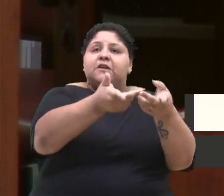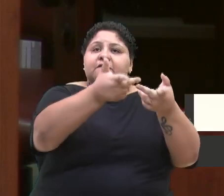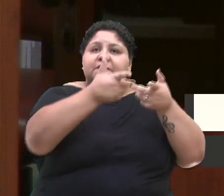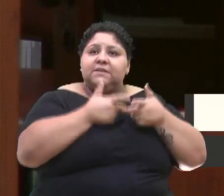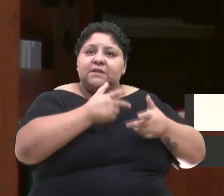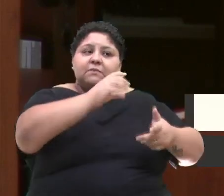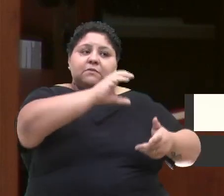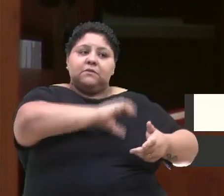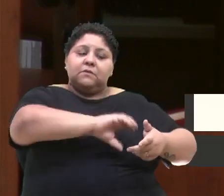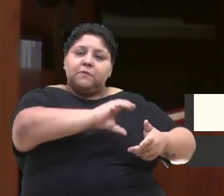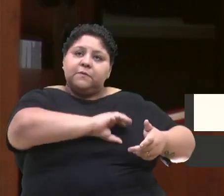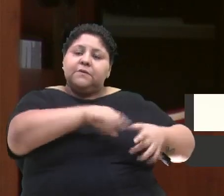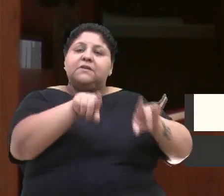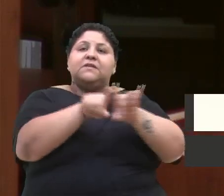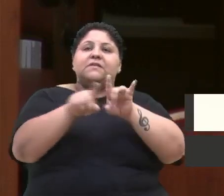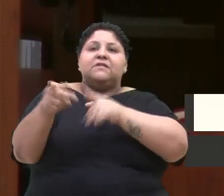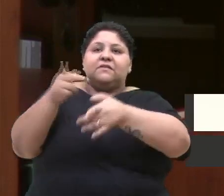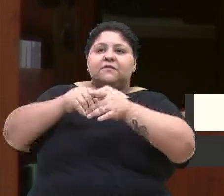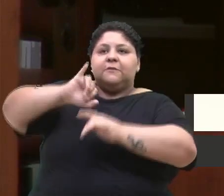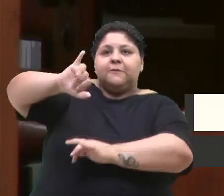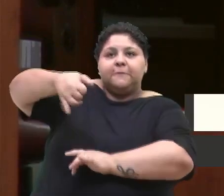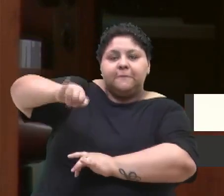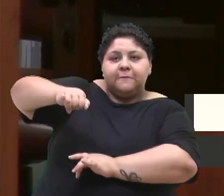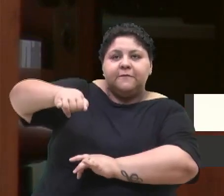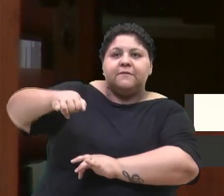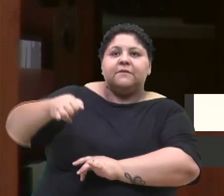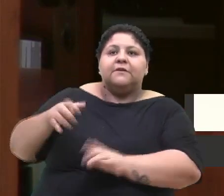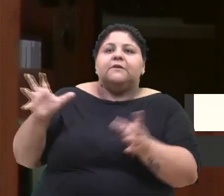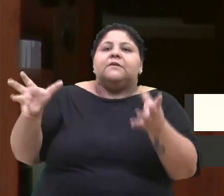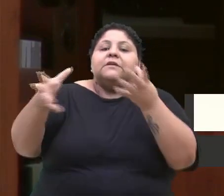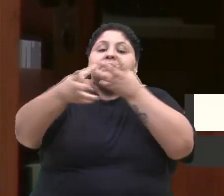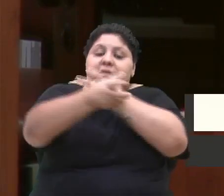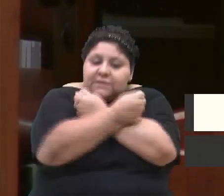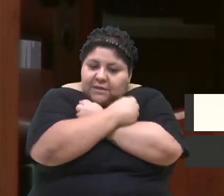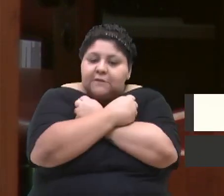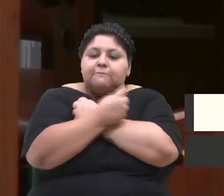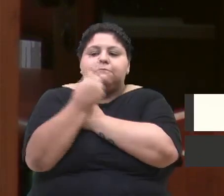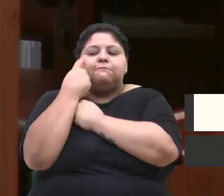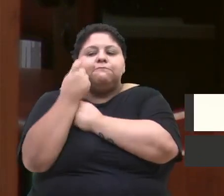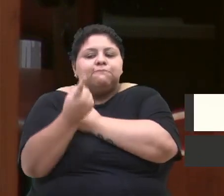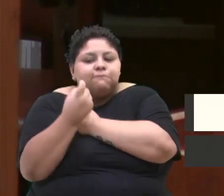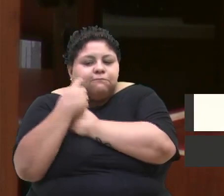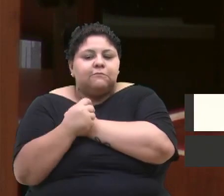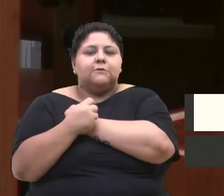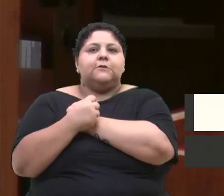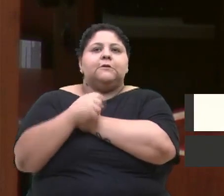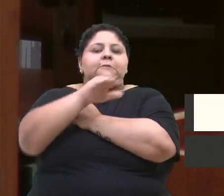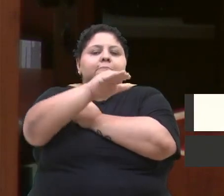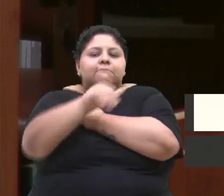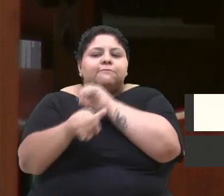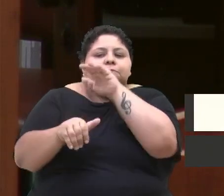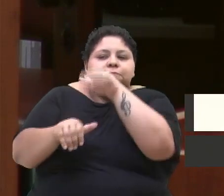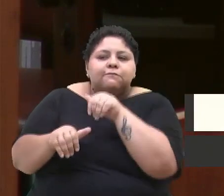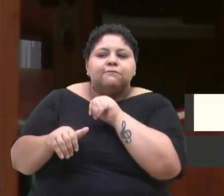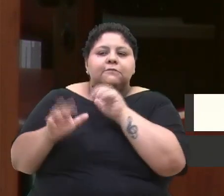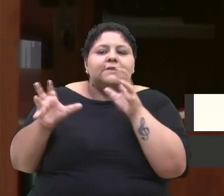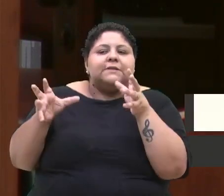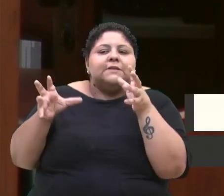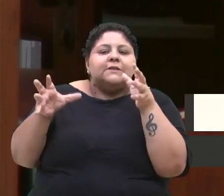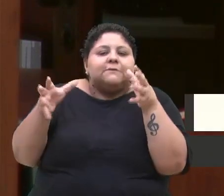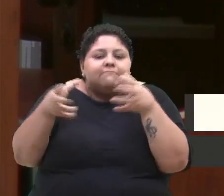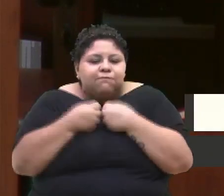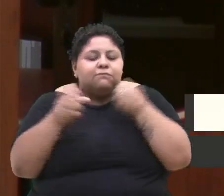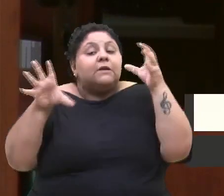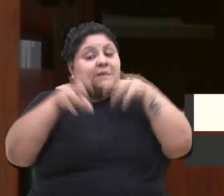Caxias, visitamos também o Juventude, eles abraçaram, se interessaram, buscaram essa capacitação e